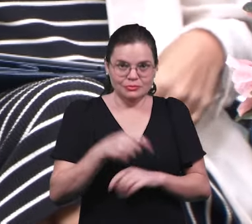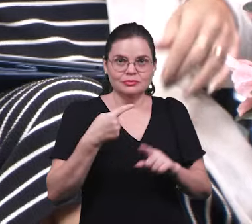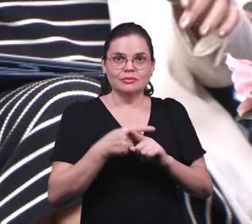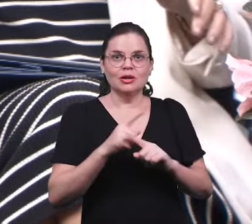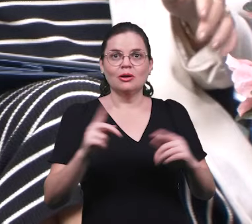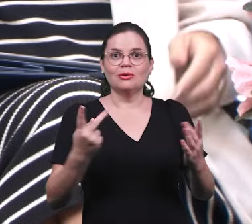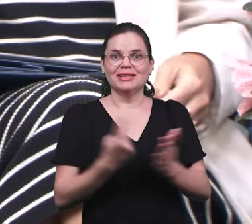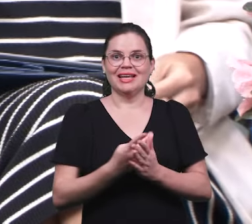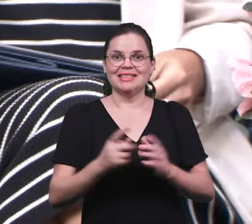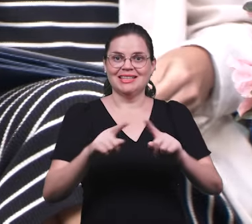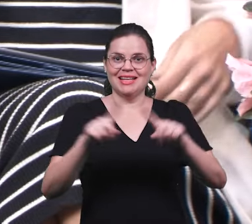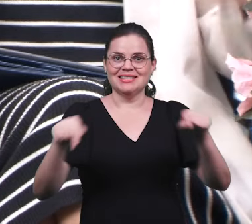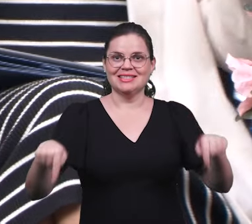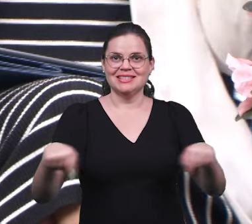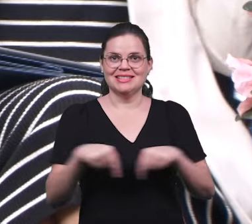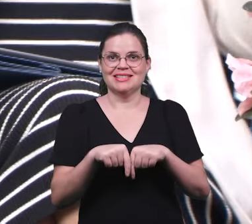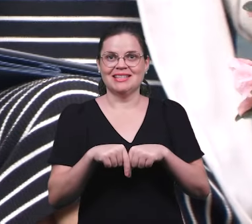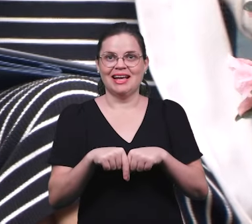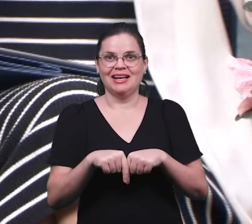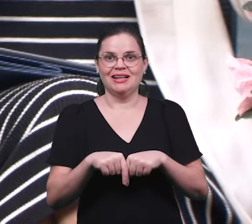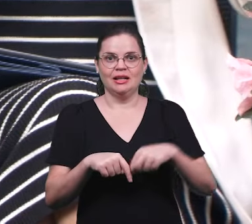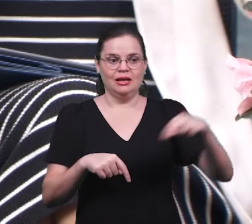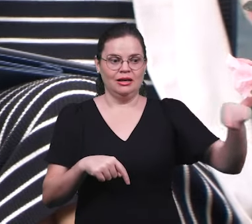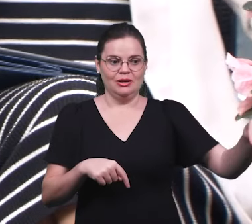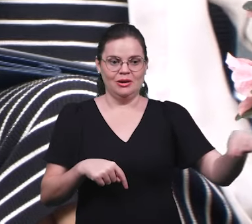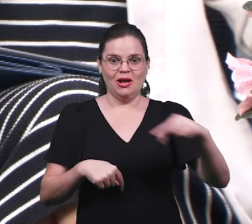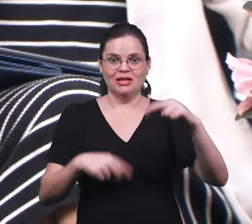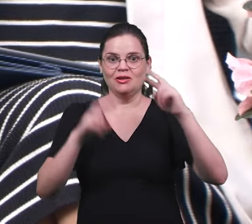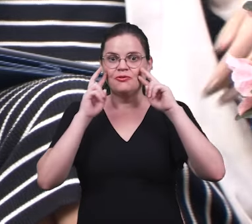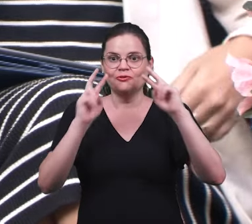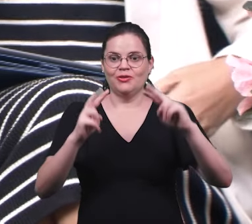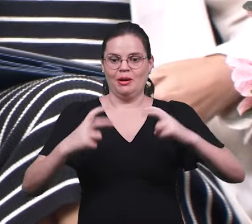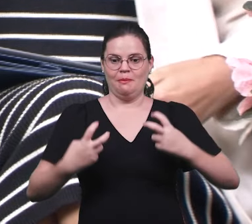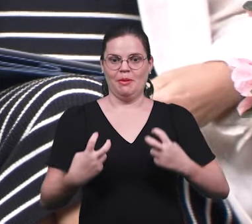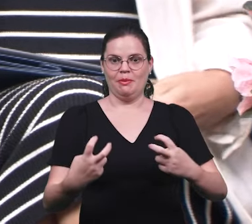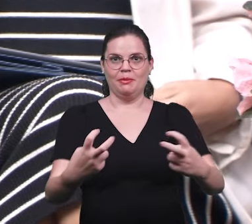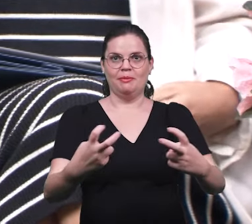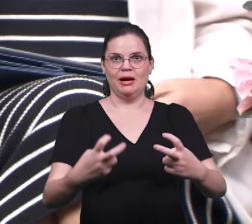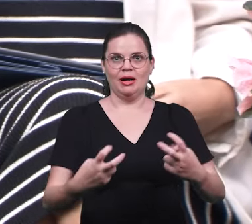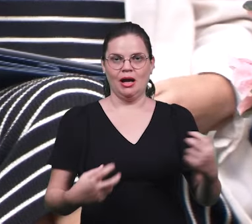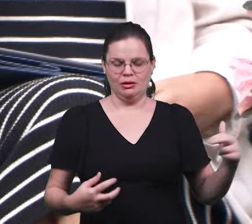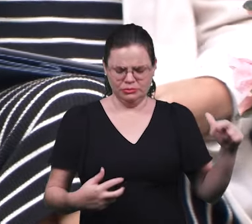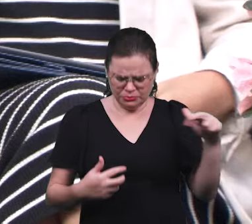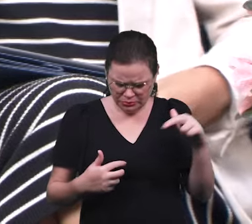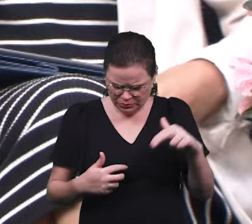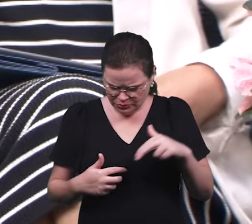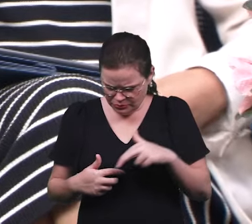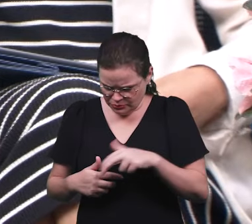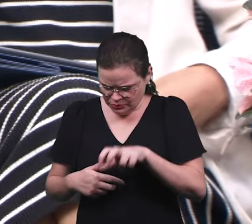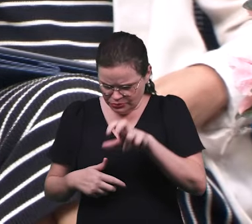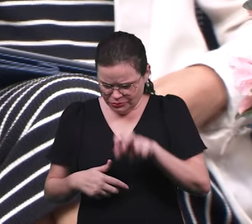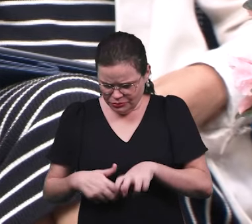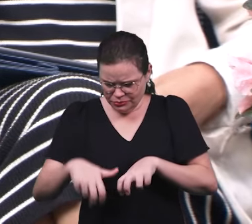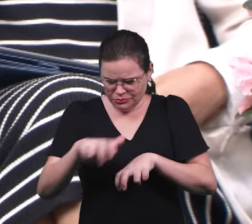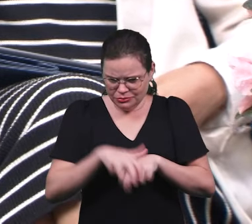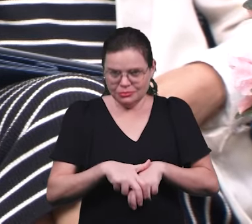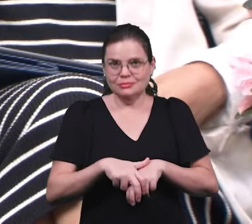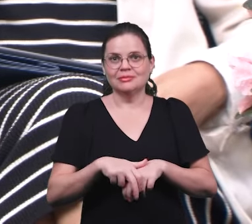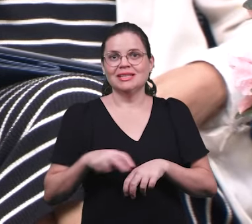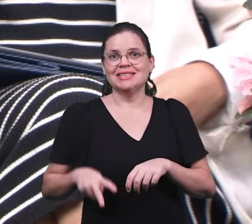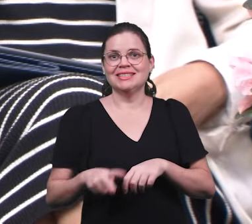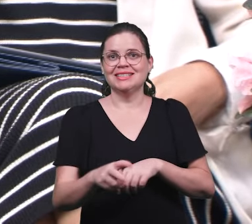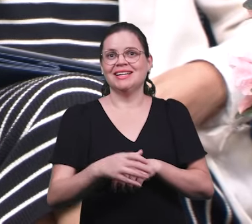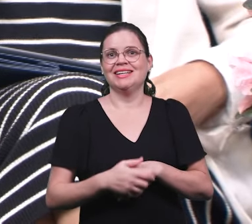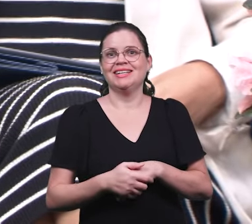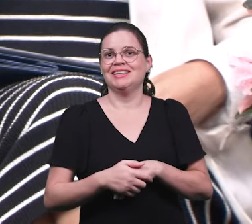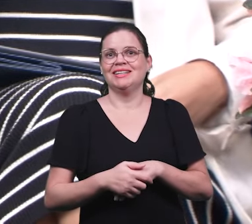entrada da sala, eu dava de cara com todo mundo sentado, e eu não conseguia, eu entrava, sentava sempre no mesmo lugar, e entrava de